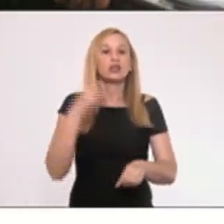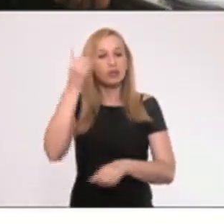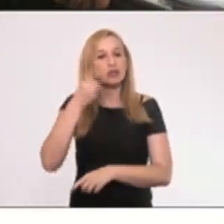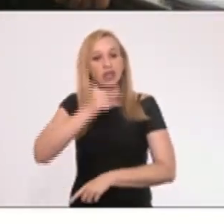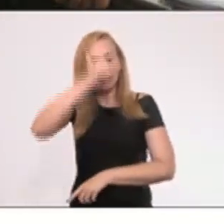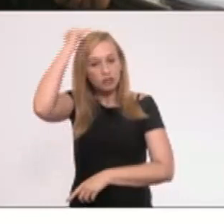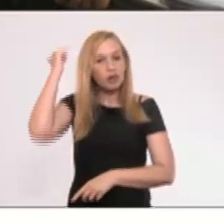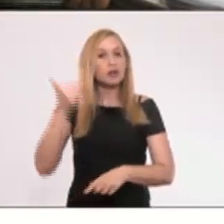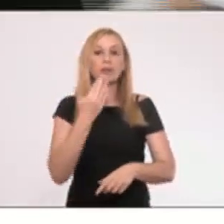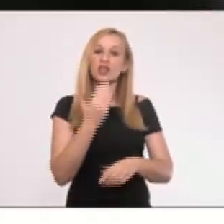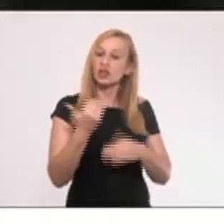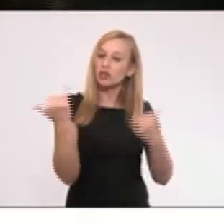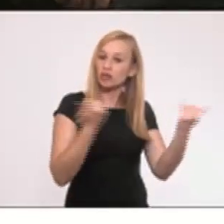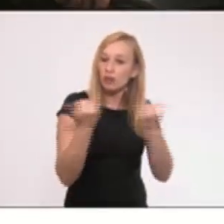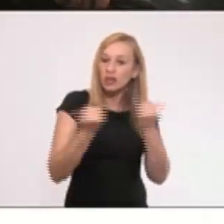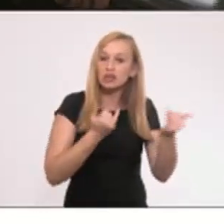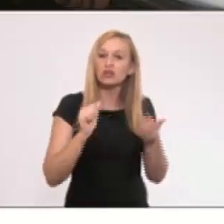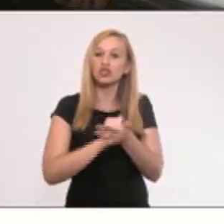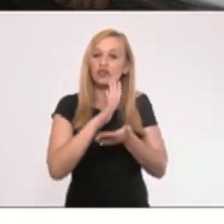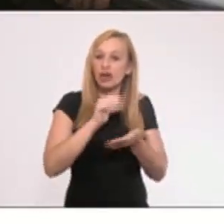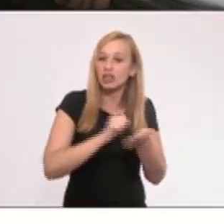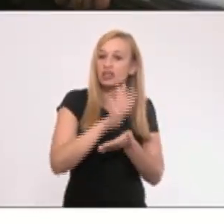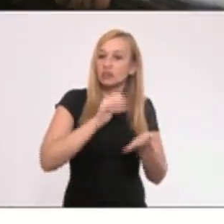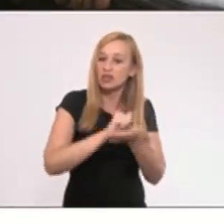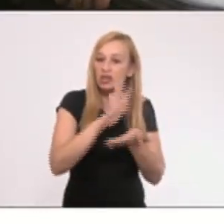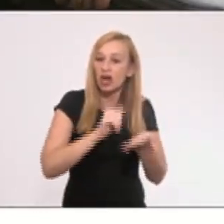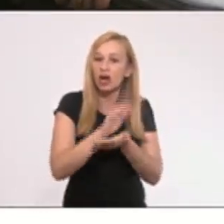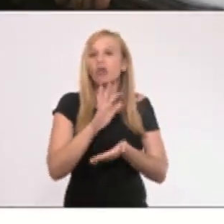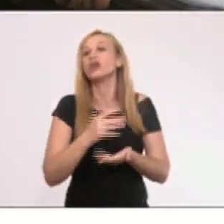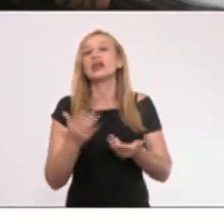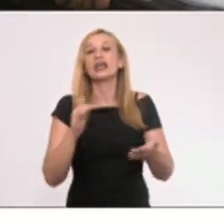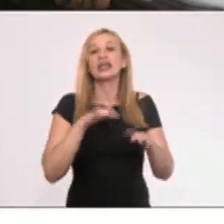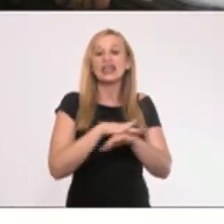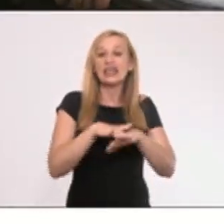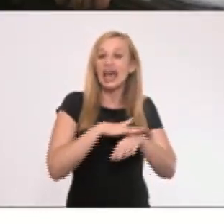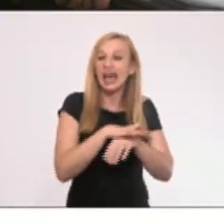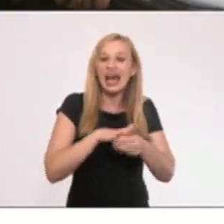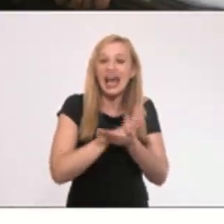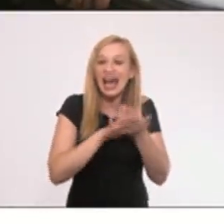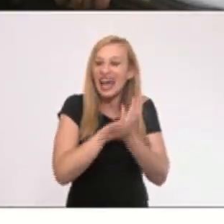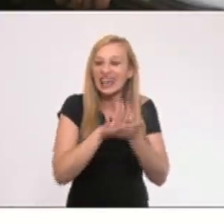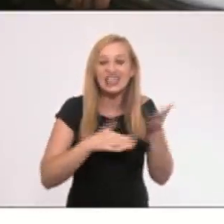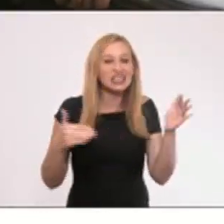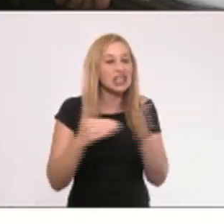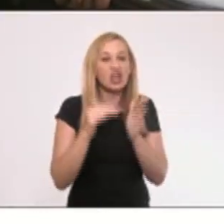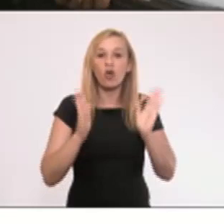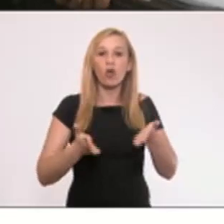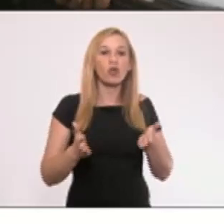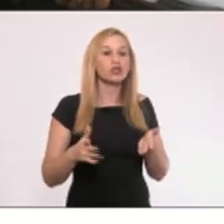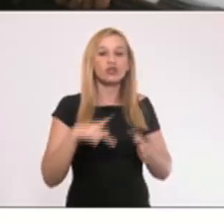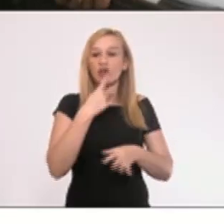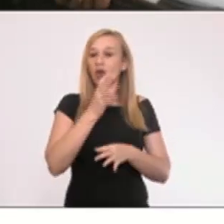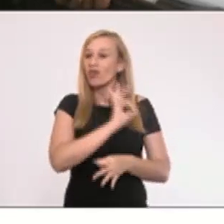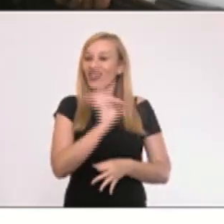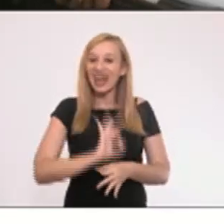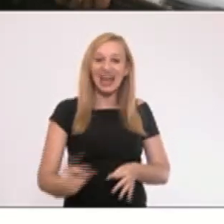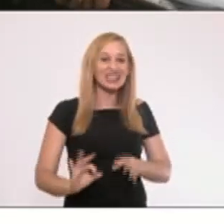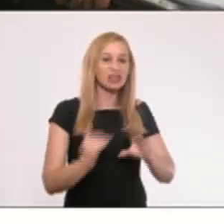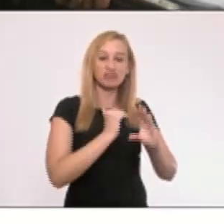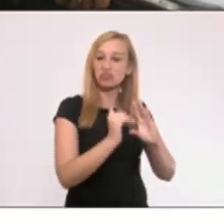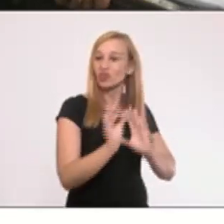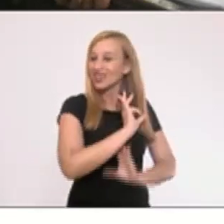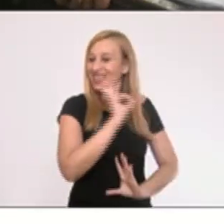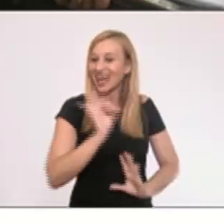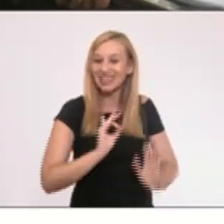informações sobre as demissões, o impacto a curto, médio e longo prazo. E até hoje, depois do passado os 60 dias, ele não protocolou, não mostrou a